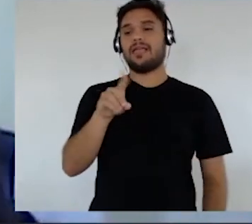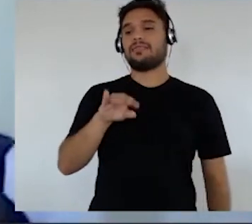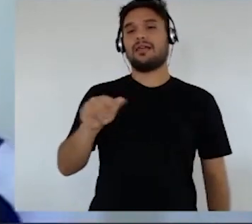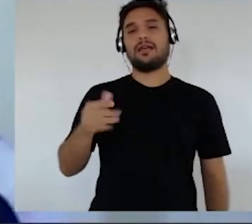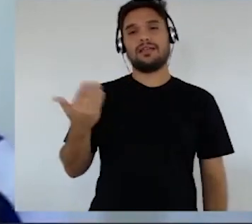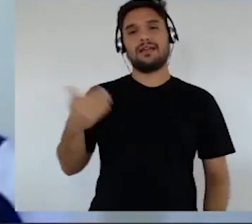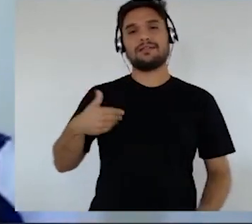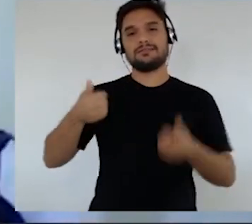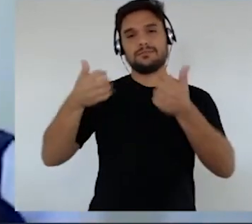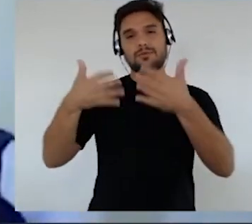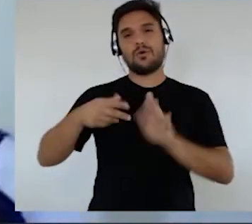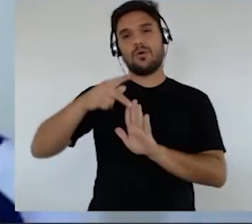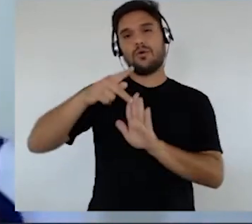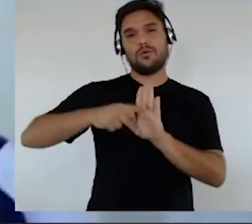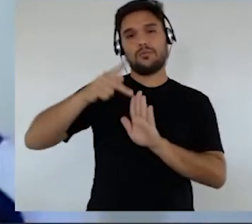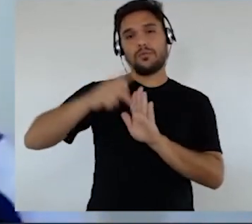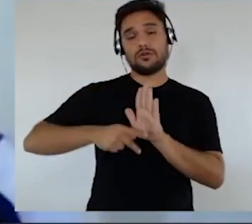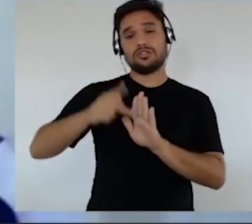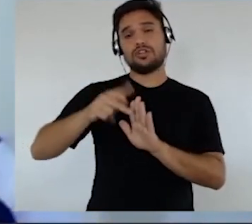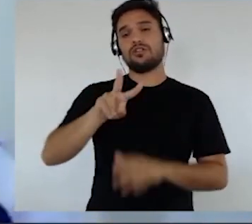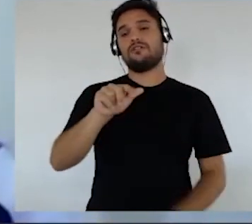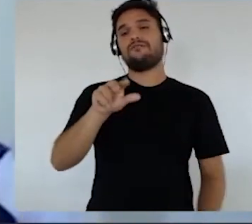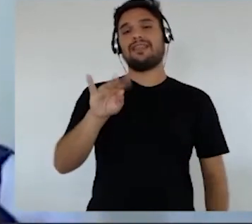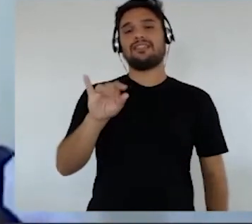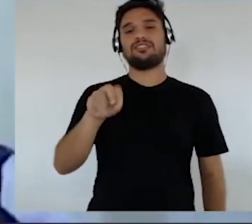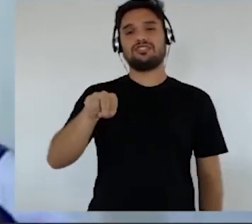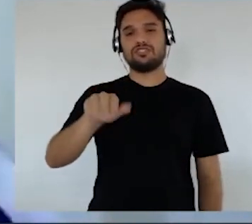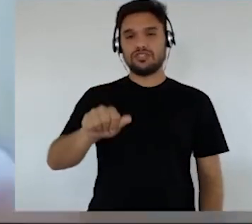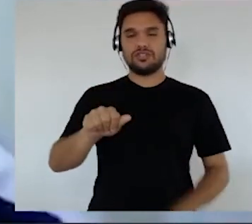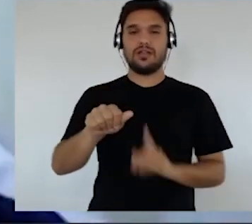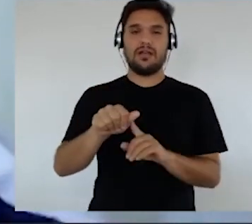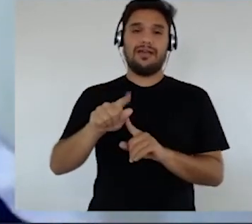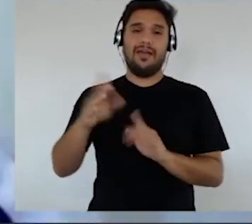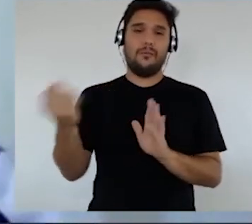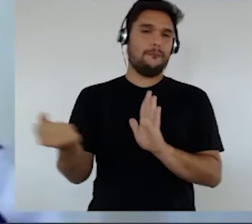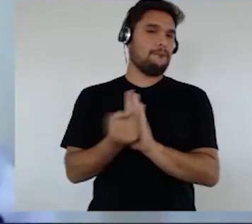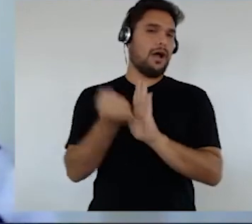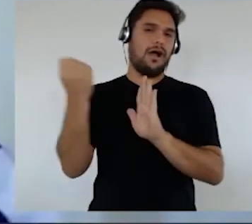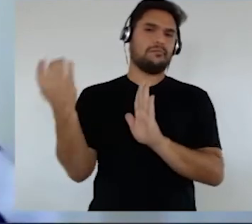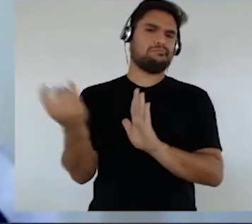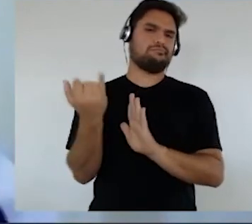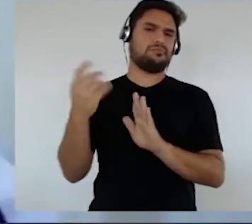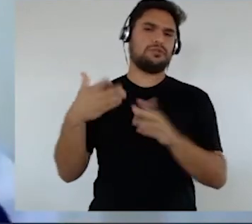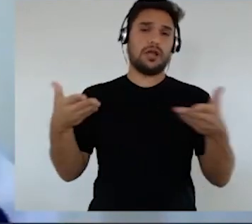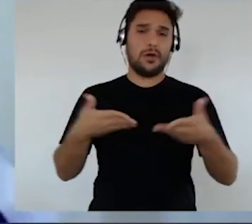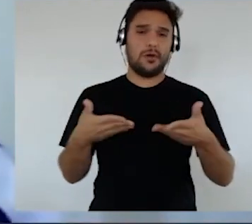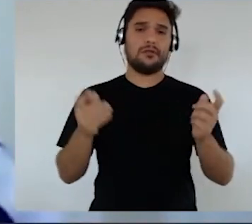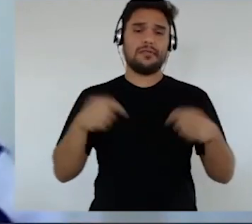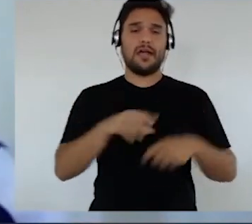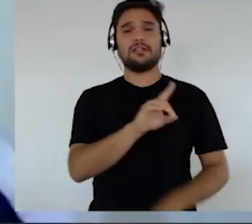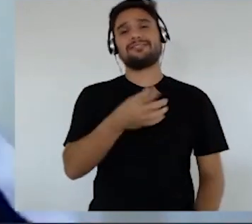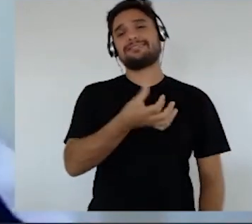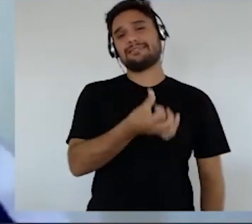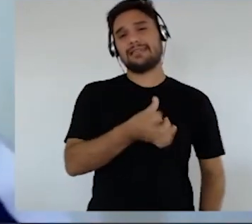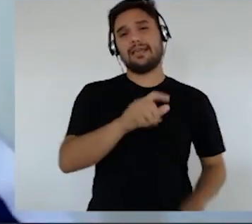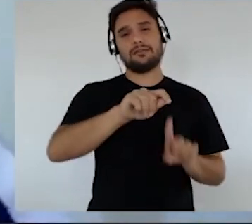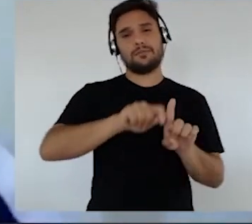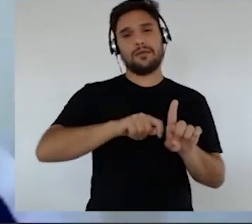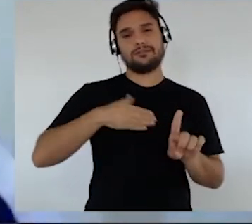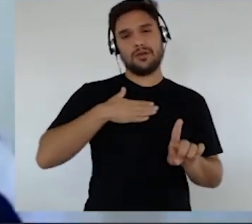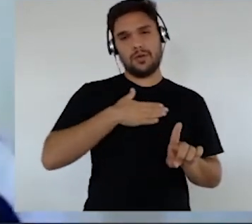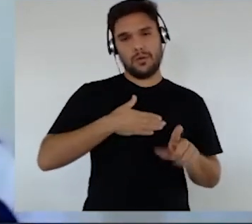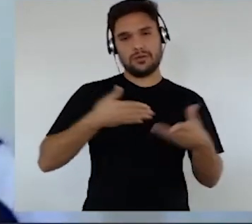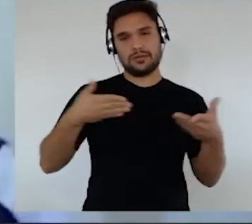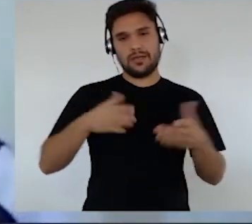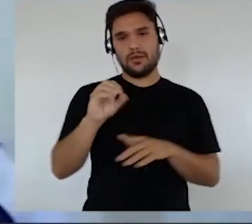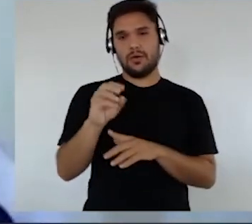destacou o projeto Valentina, realmente um marco. Nós vamos ter oportunidade agora, dia 6 de agosto, de falar